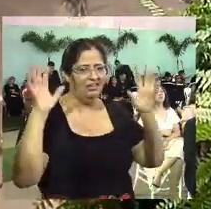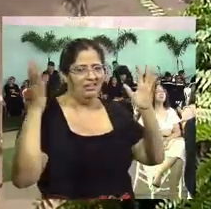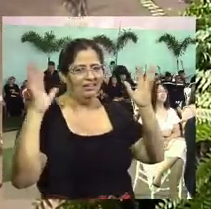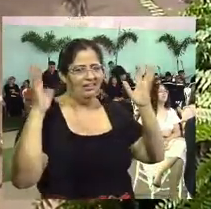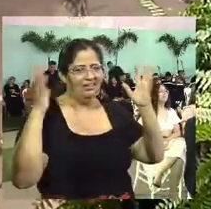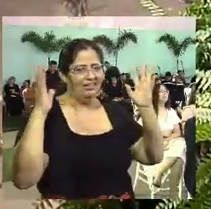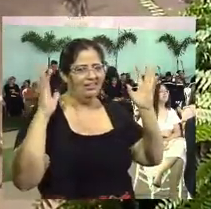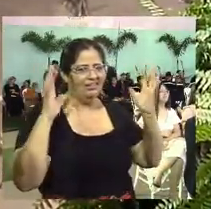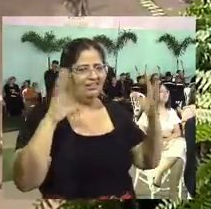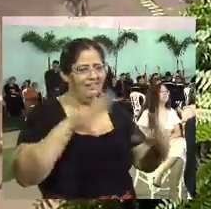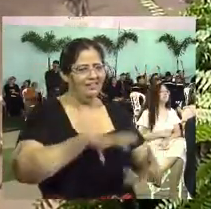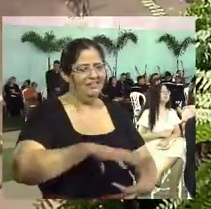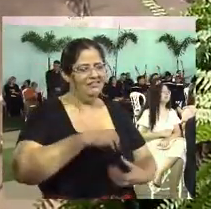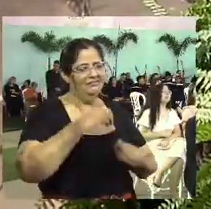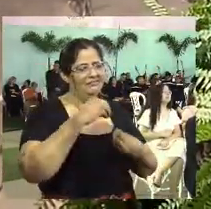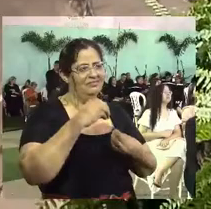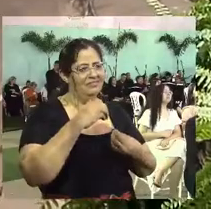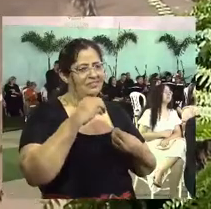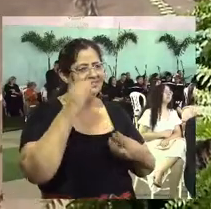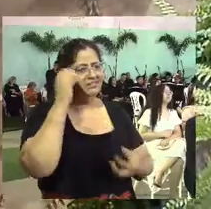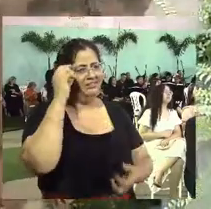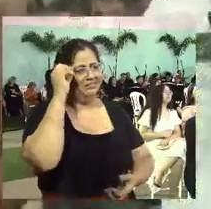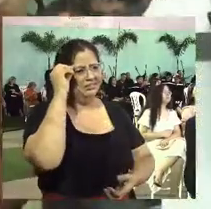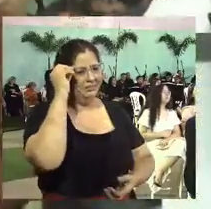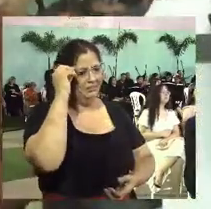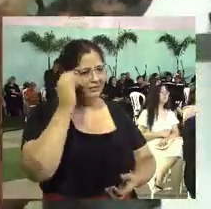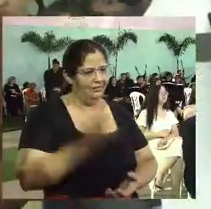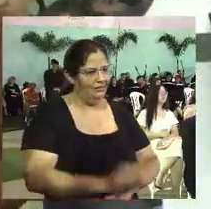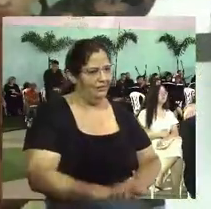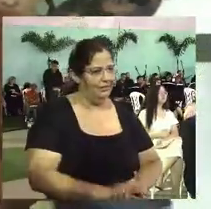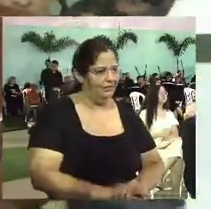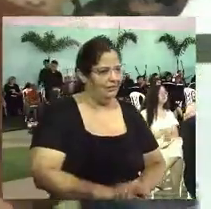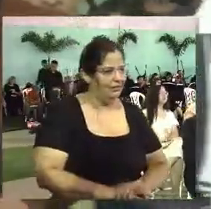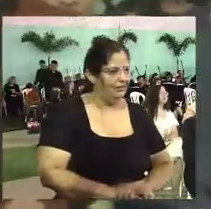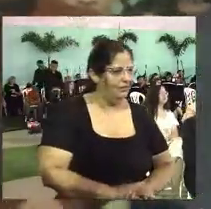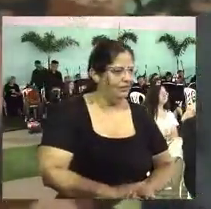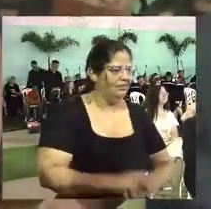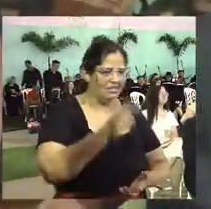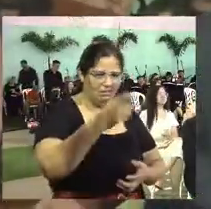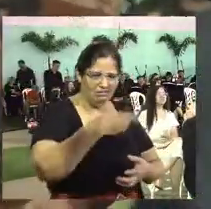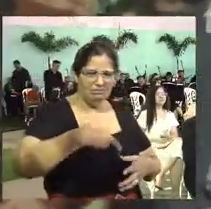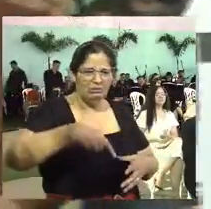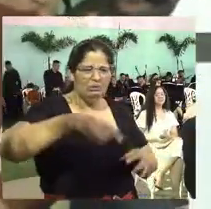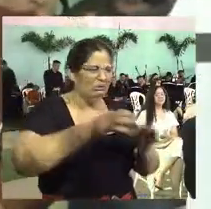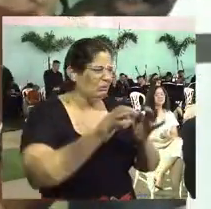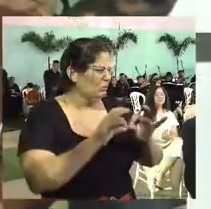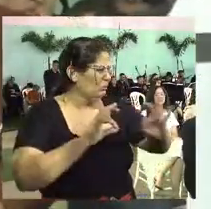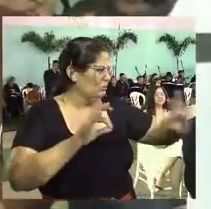olha as almas Estão eles não estavam aqui tão trazendo de longe